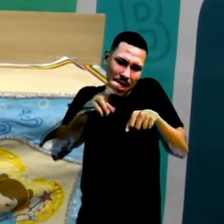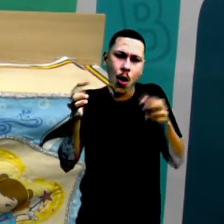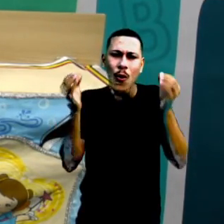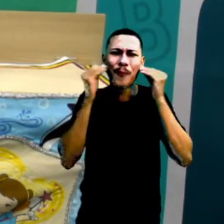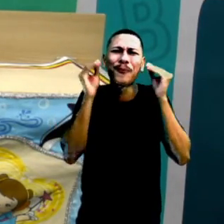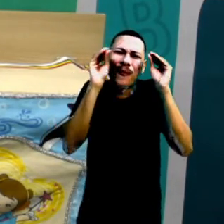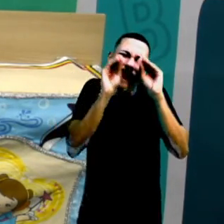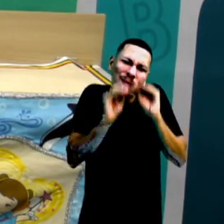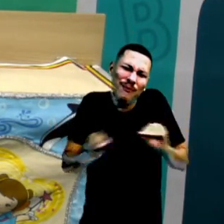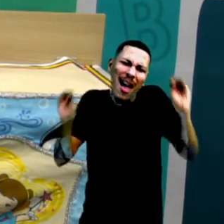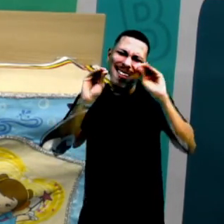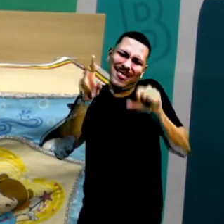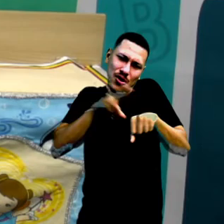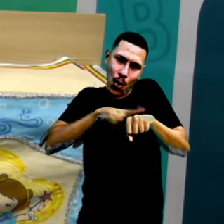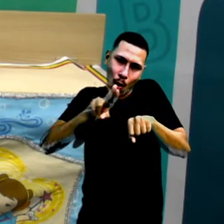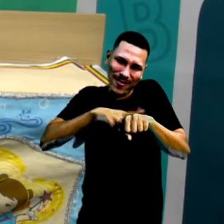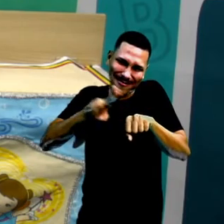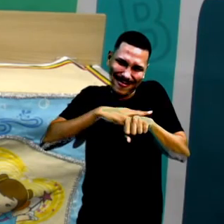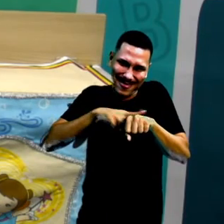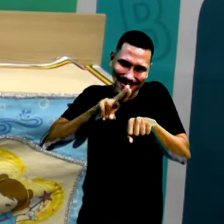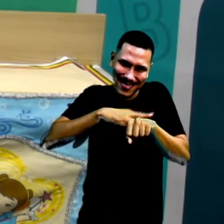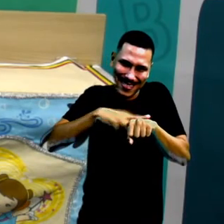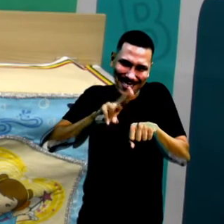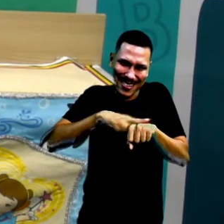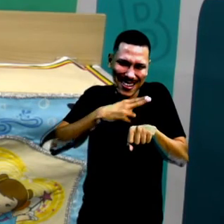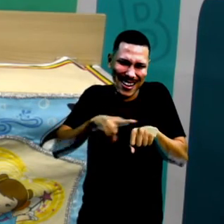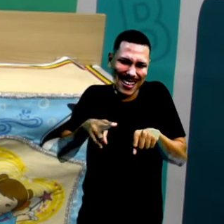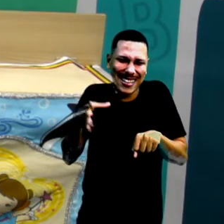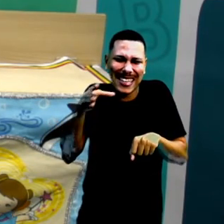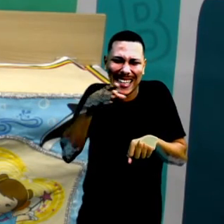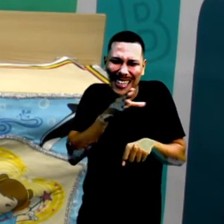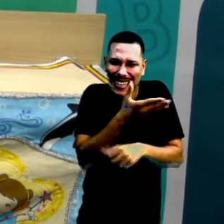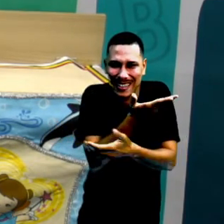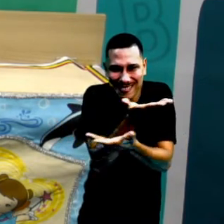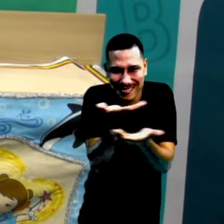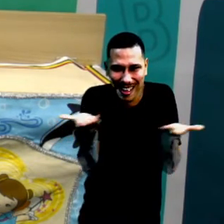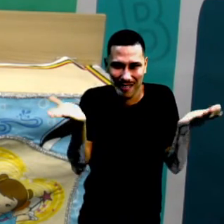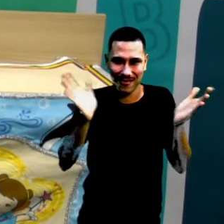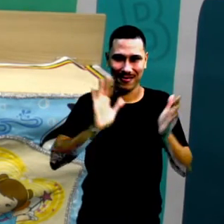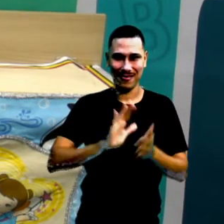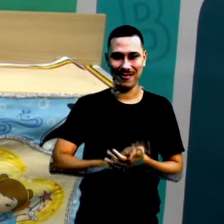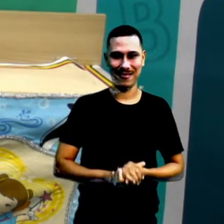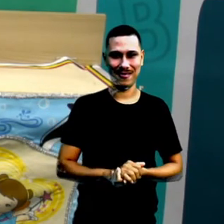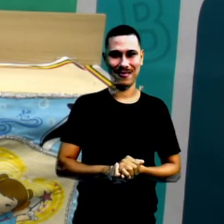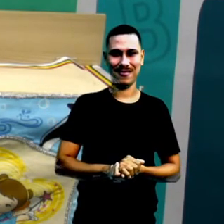de chocolate quente né